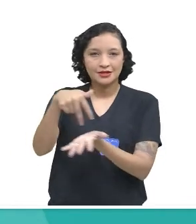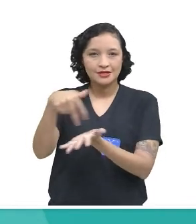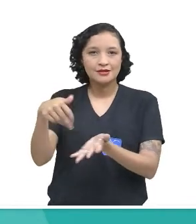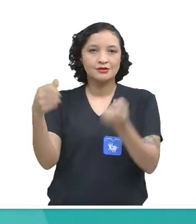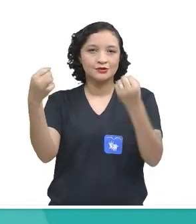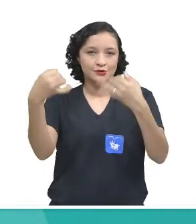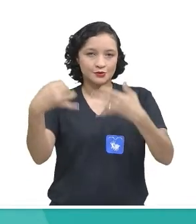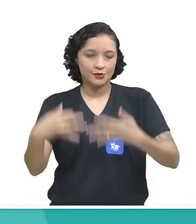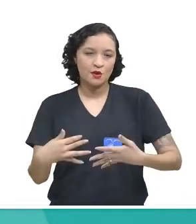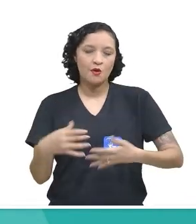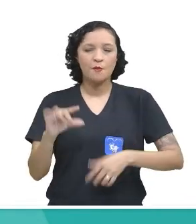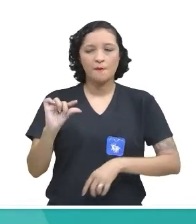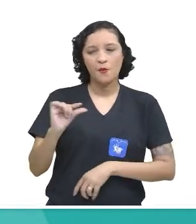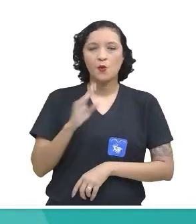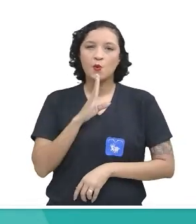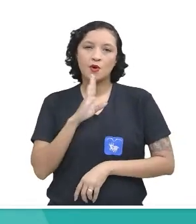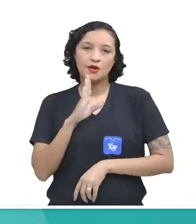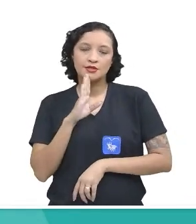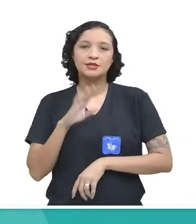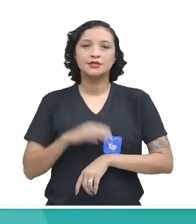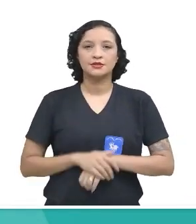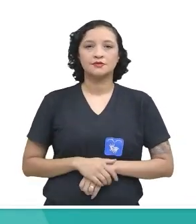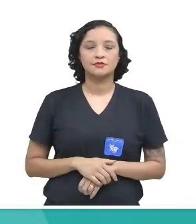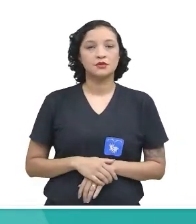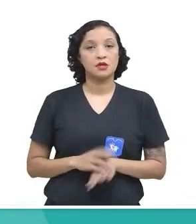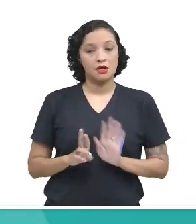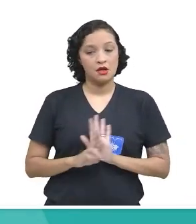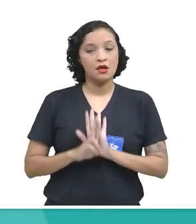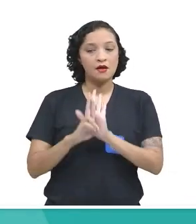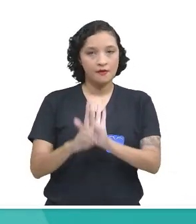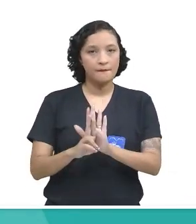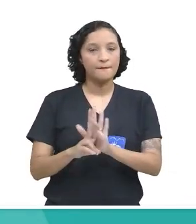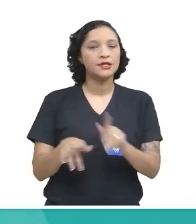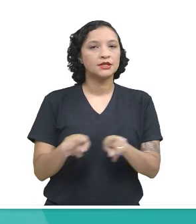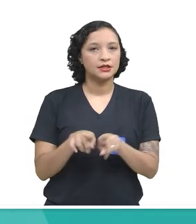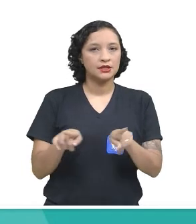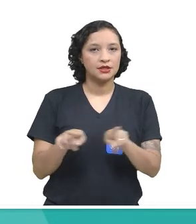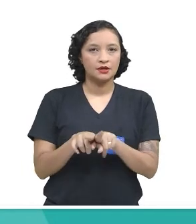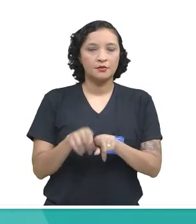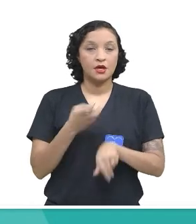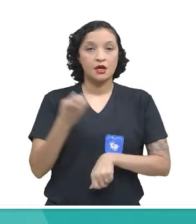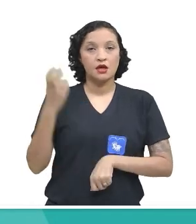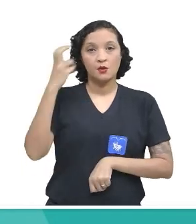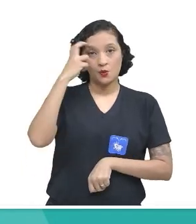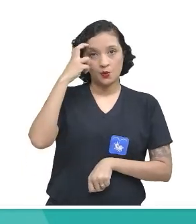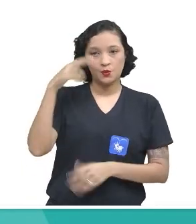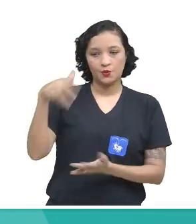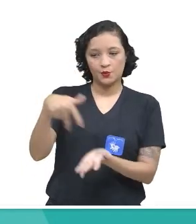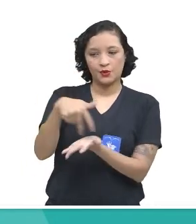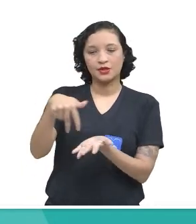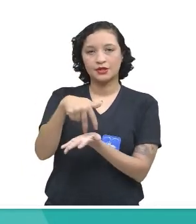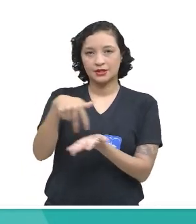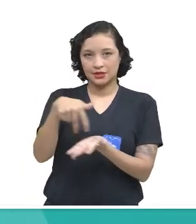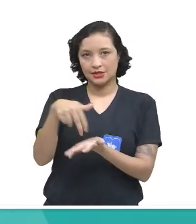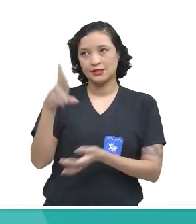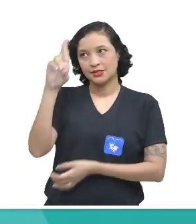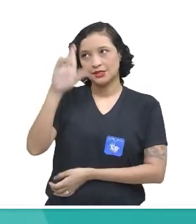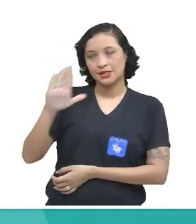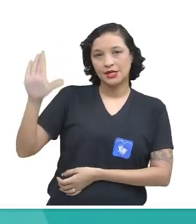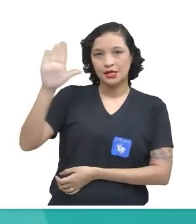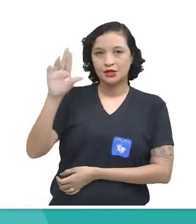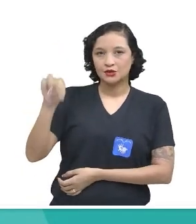pouco conhecido, mas também representa muito a questão da nossa dança, né, aqui na